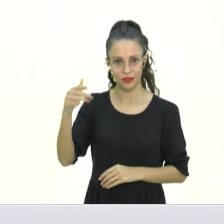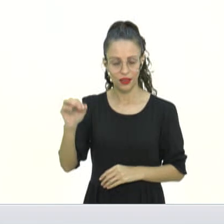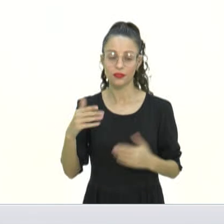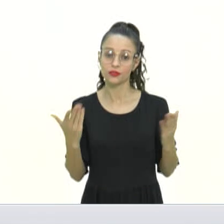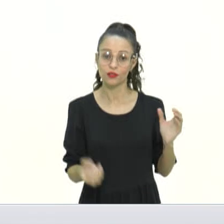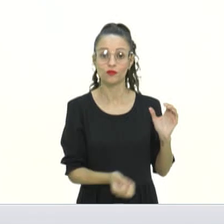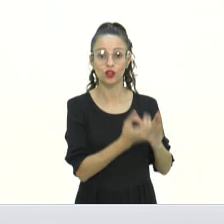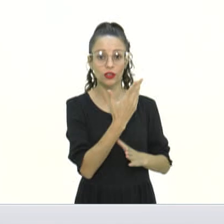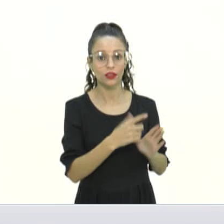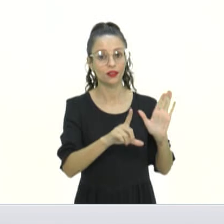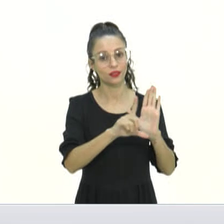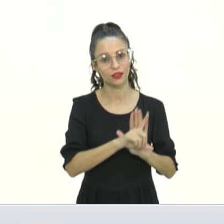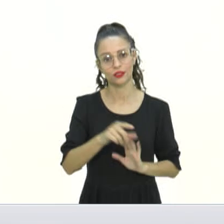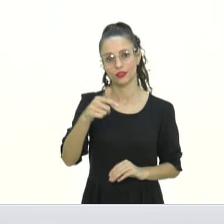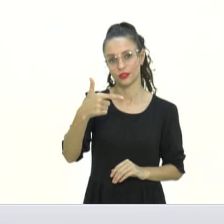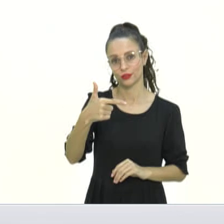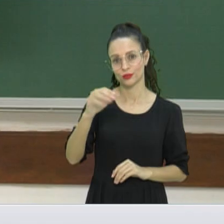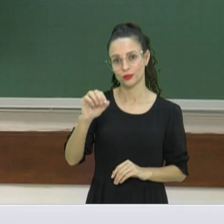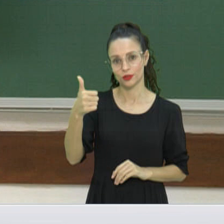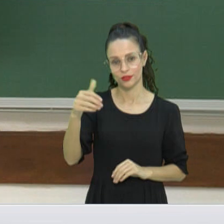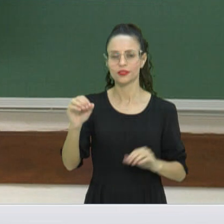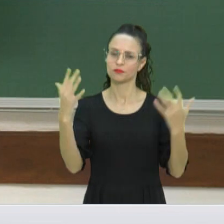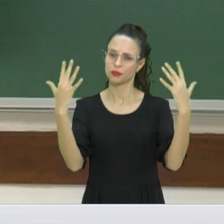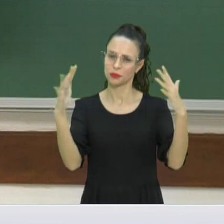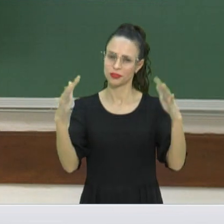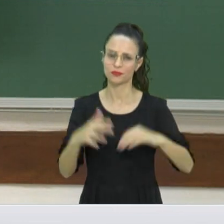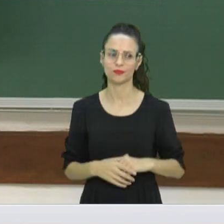em 2010. Parabéns!